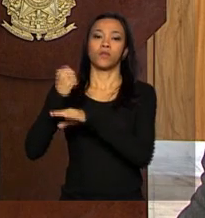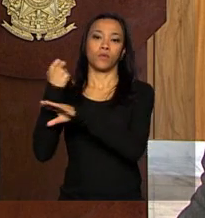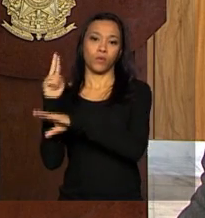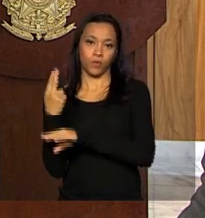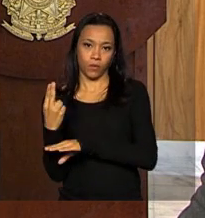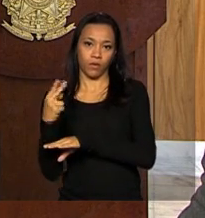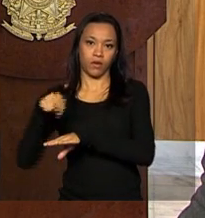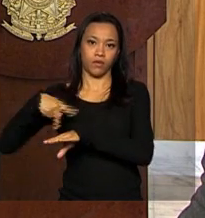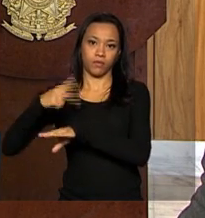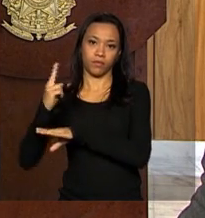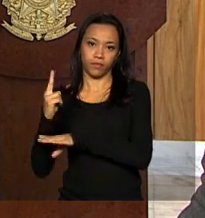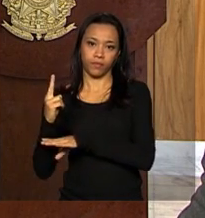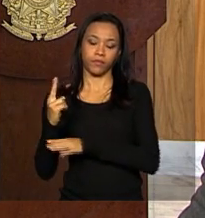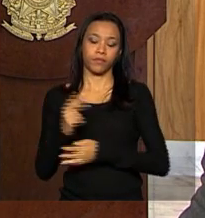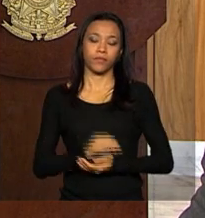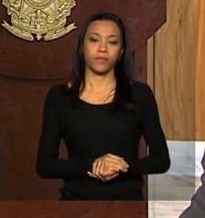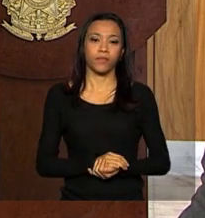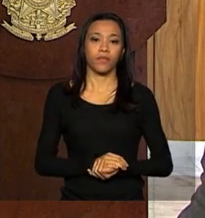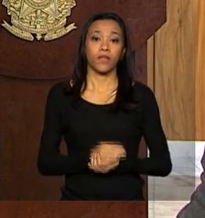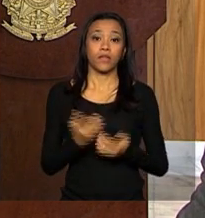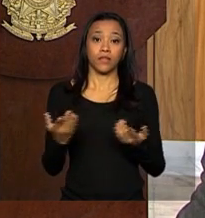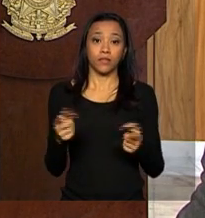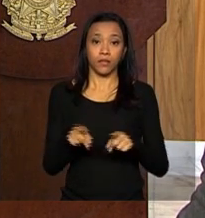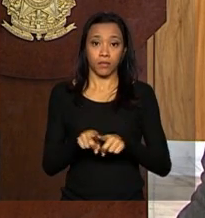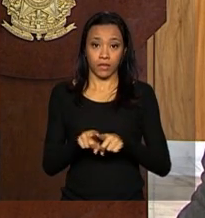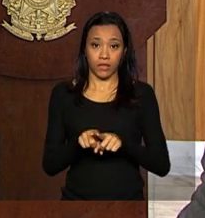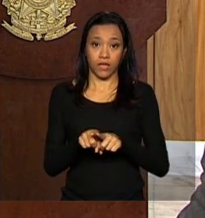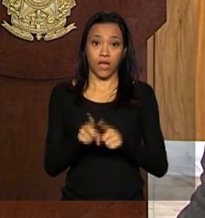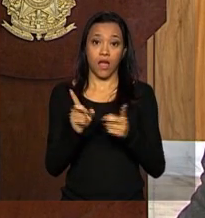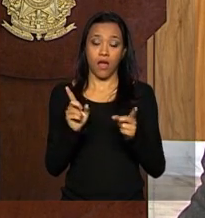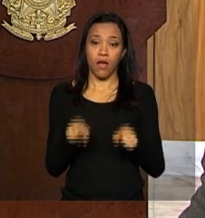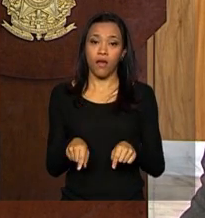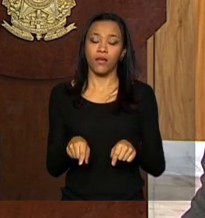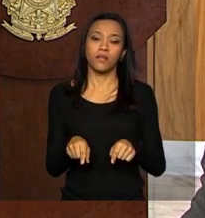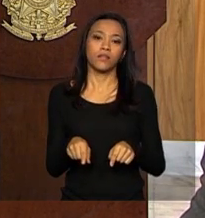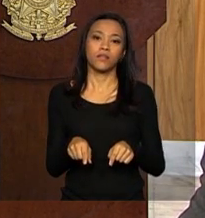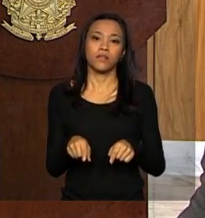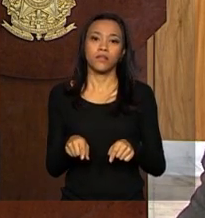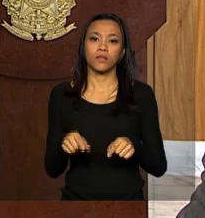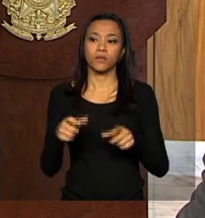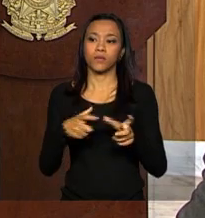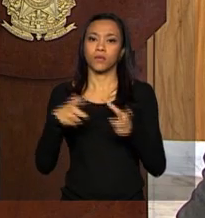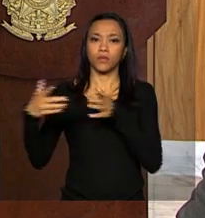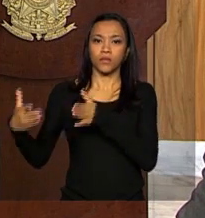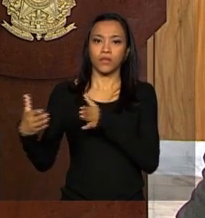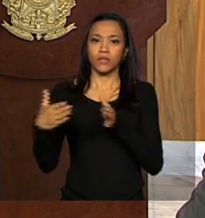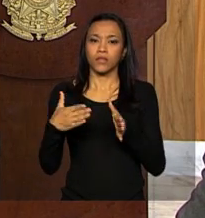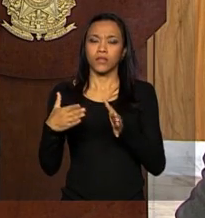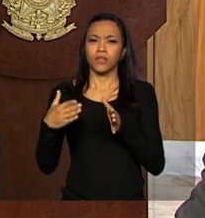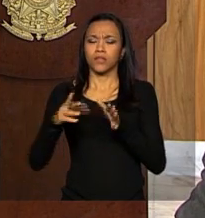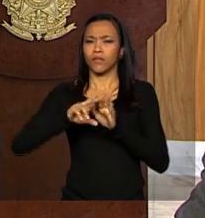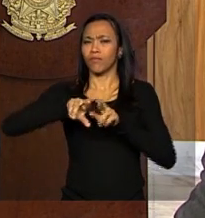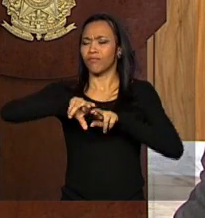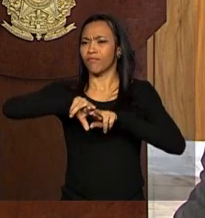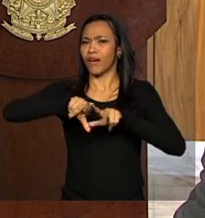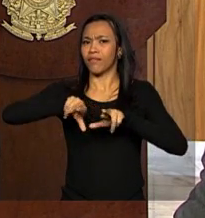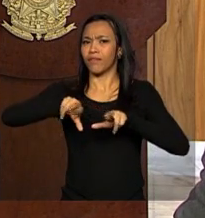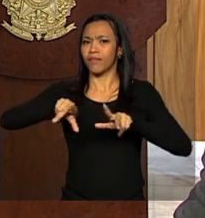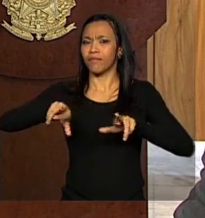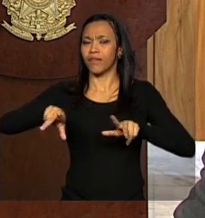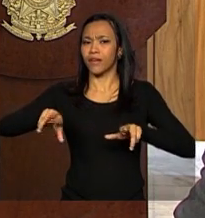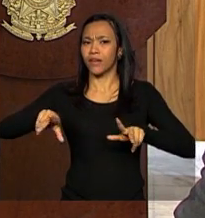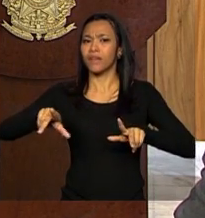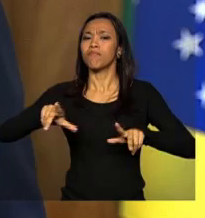mundo atual a fronteira entre esses terrenos é muito difusa, muito estreita,